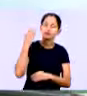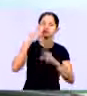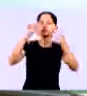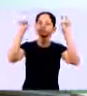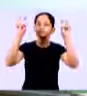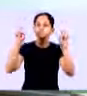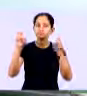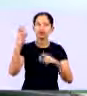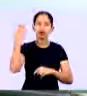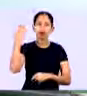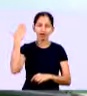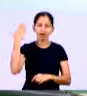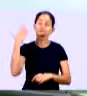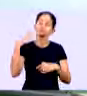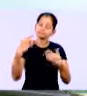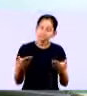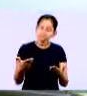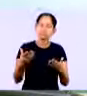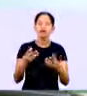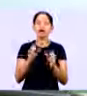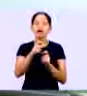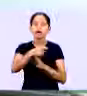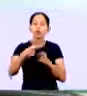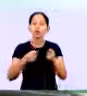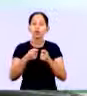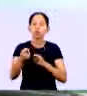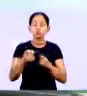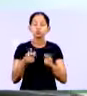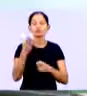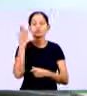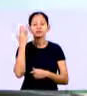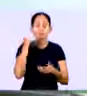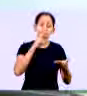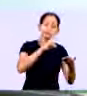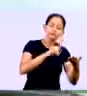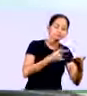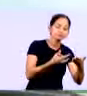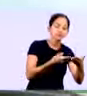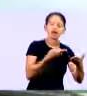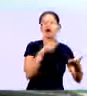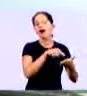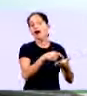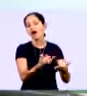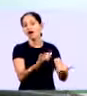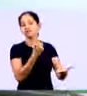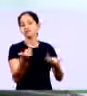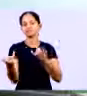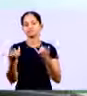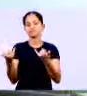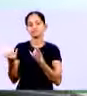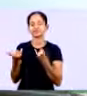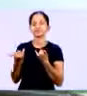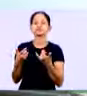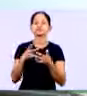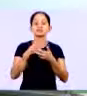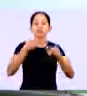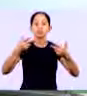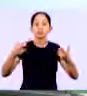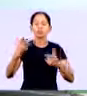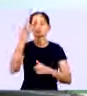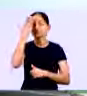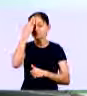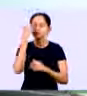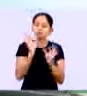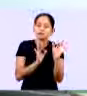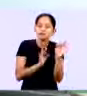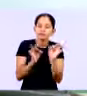esses instrumentos para ter os controles da organização e, se baseando neles, ter as informações para poder fazer as projeções, fazer os orçamentos que você se